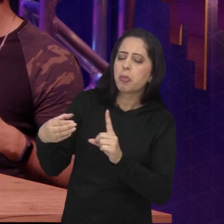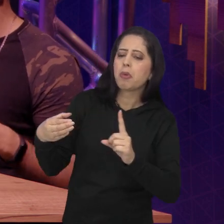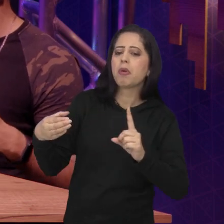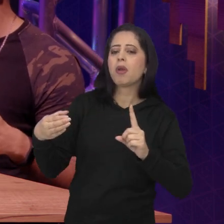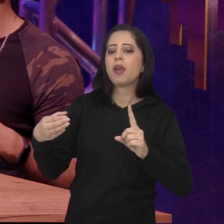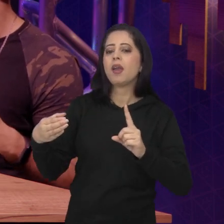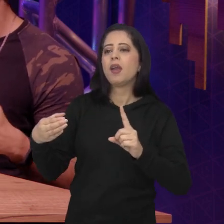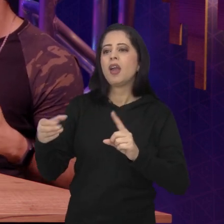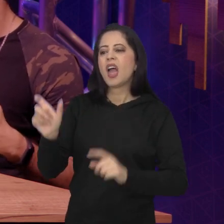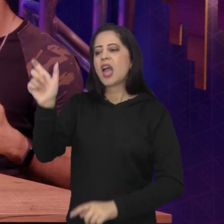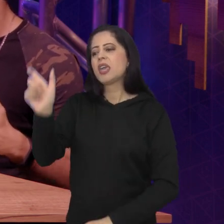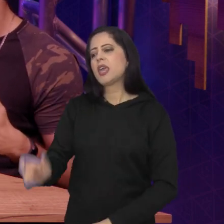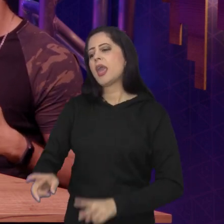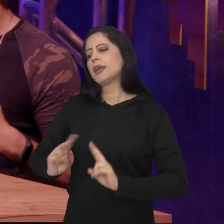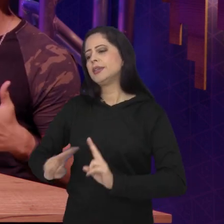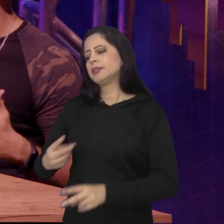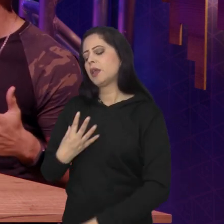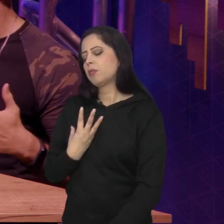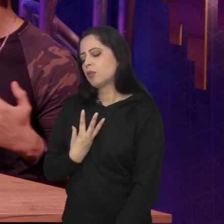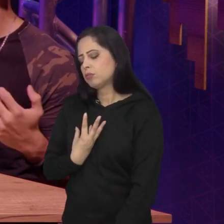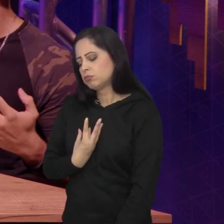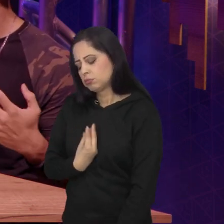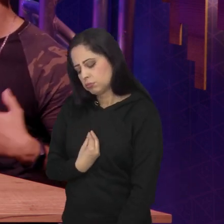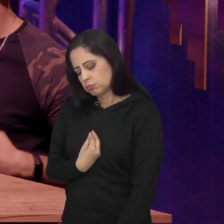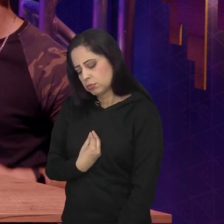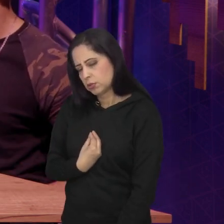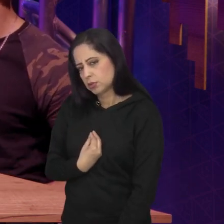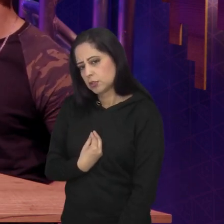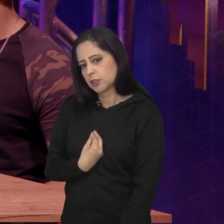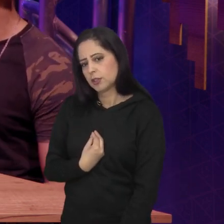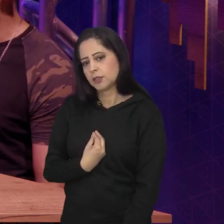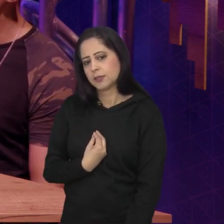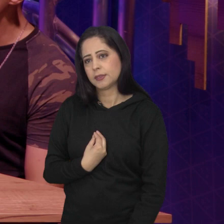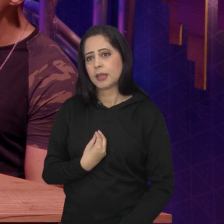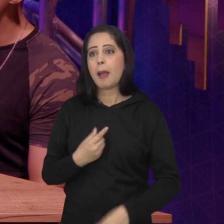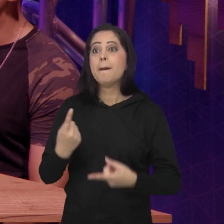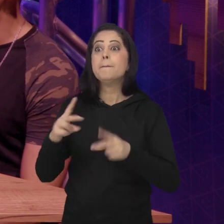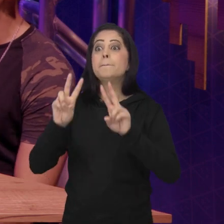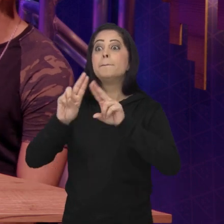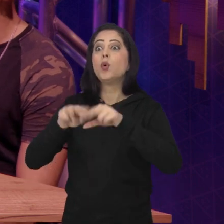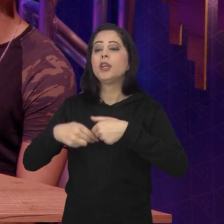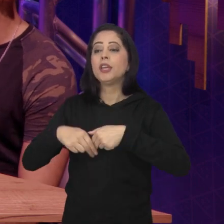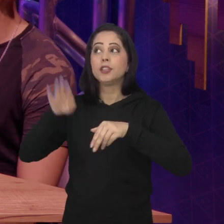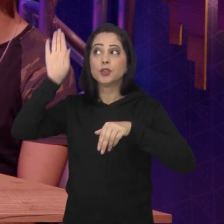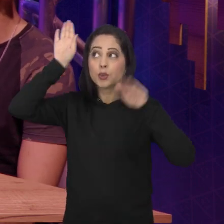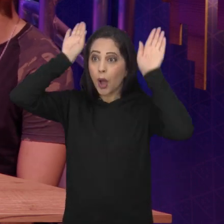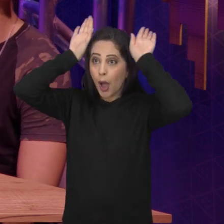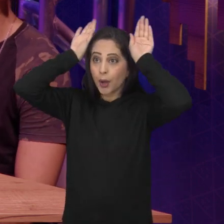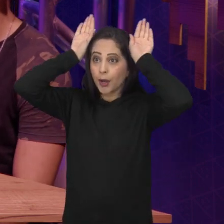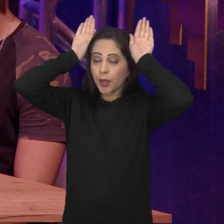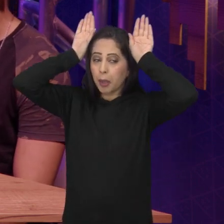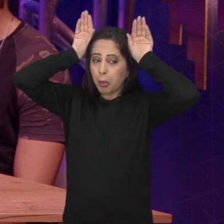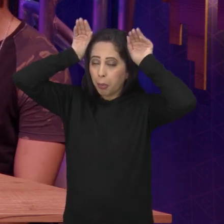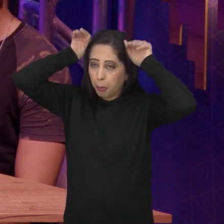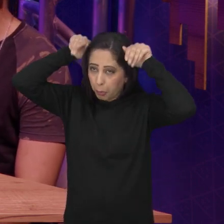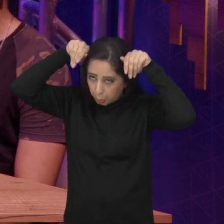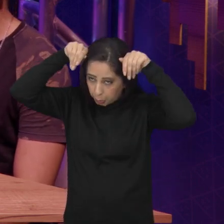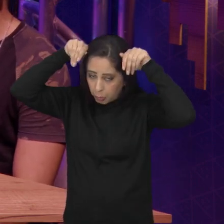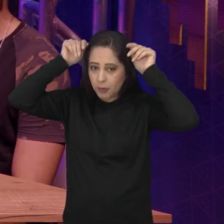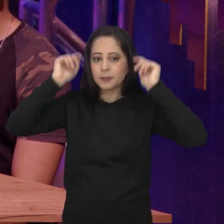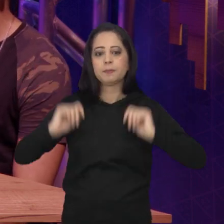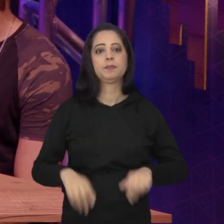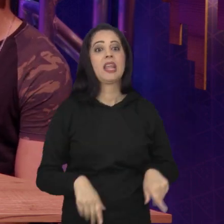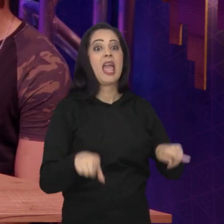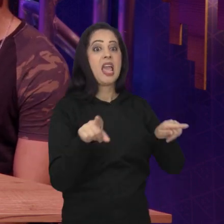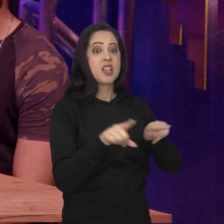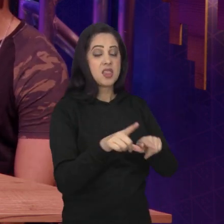excluído da galera, entendeu? E aí leva ele a ficar mais para baixo, com as orelhinhas caídas. E pensando em tudo